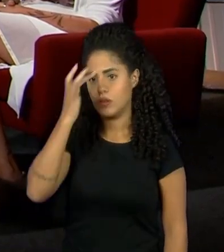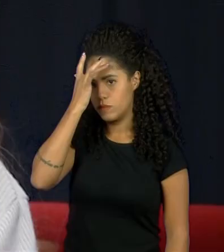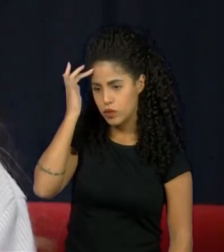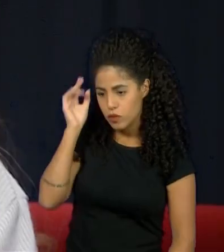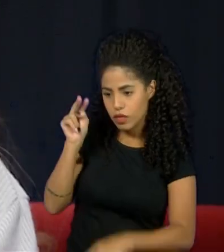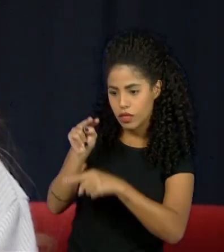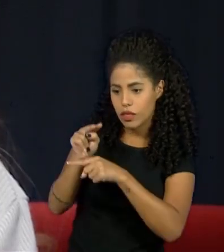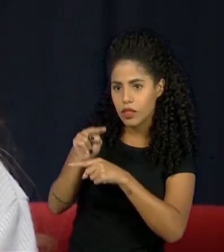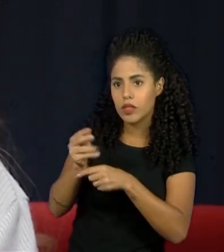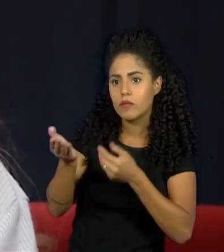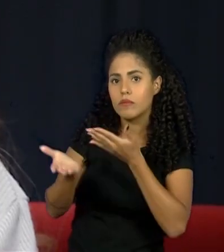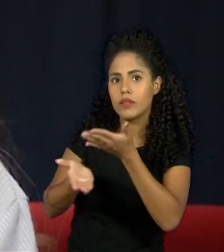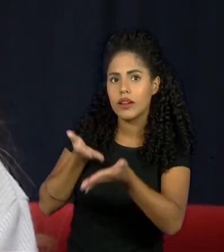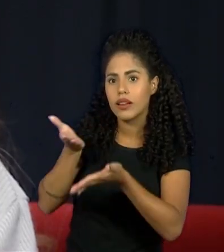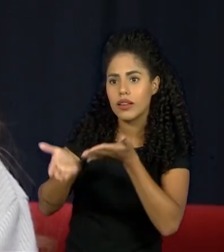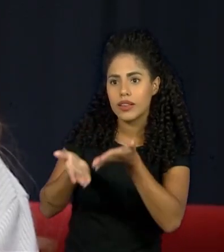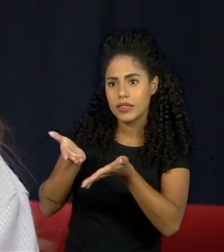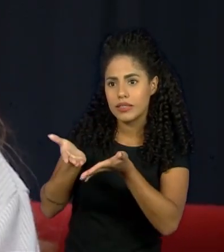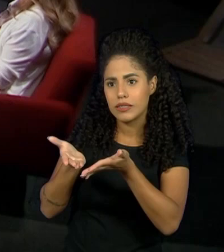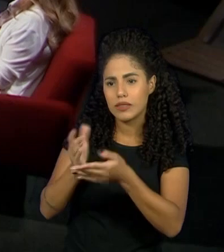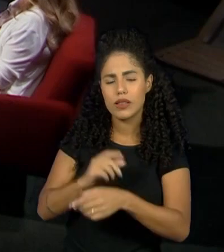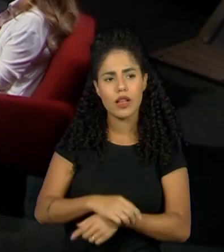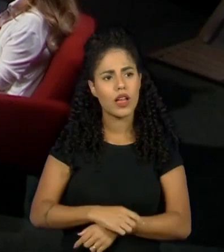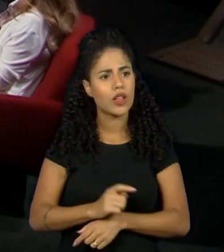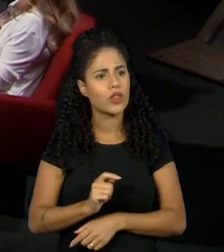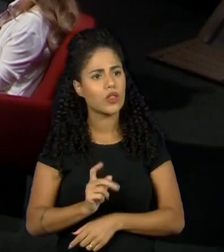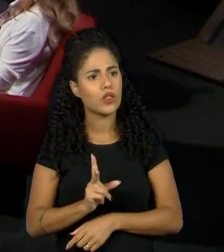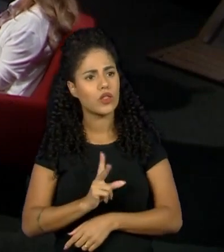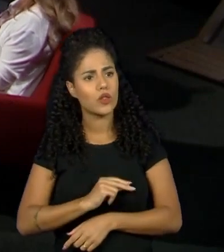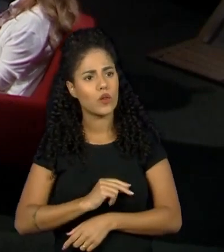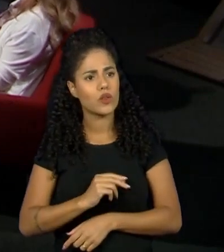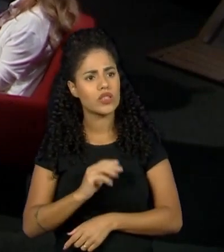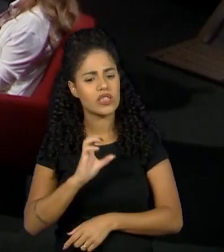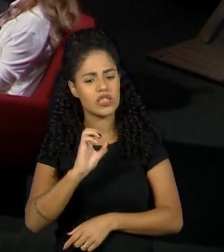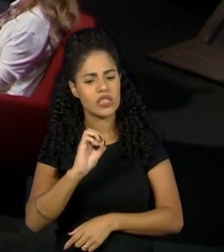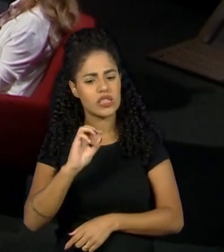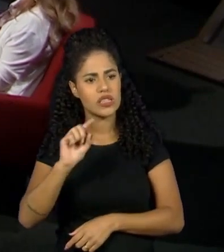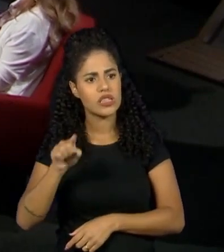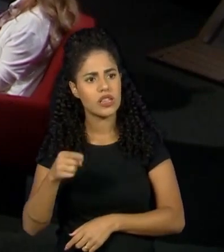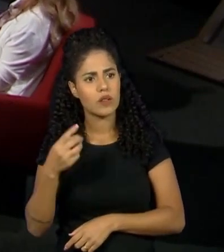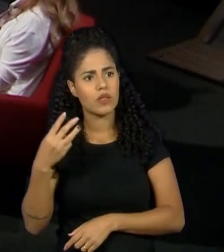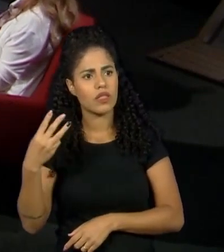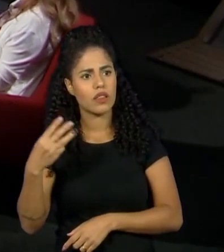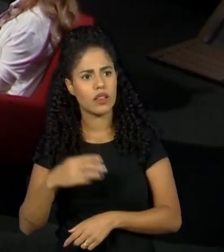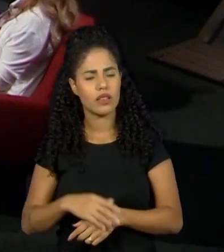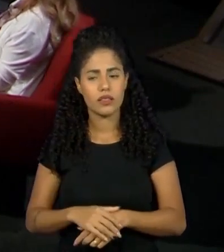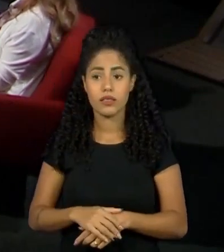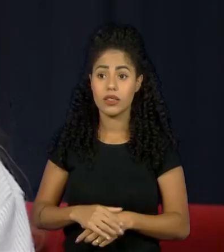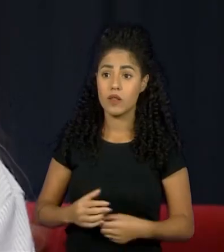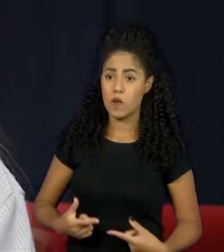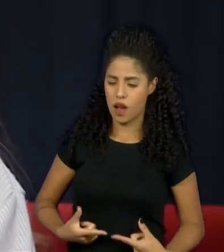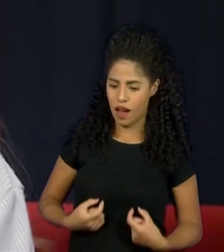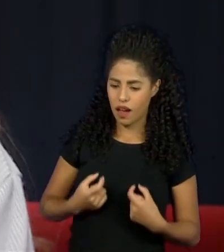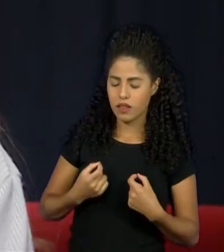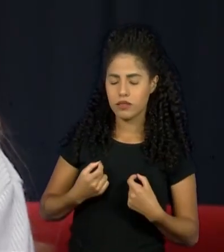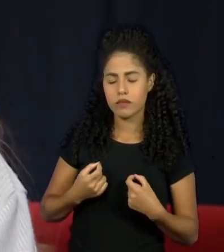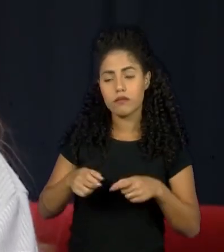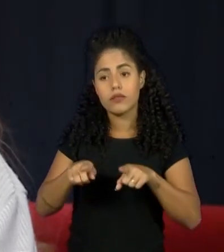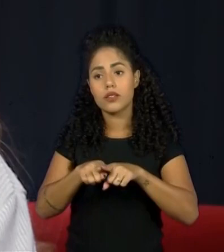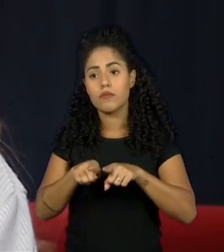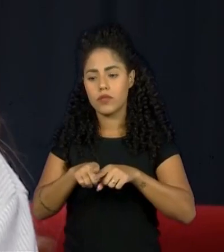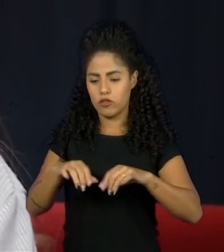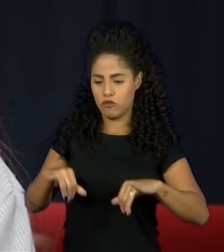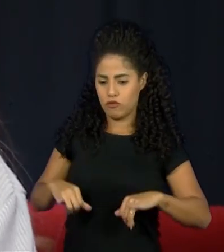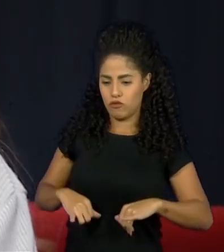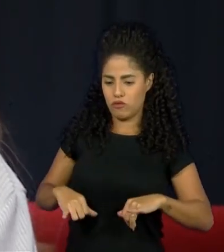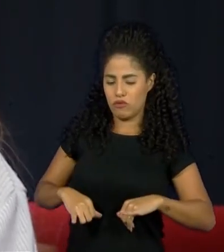paliativos têm acesso 3 Eu sinto que a gente não morre de câncer é que a gente morre de dor porque não